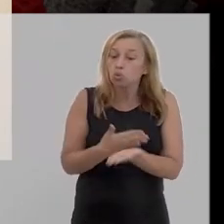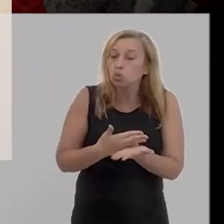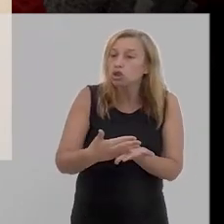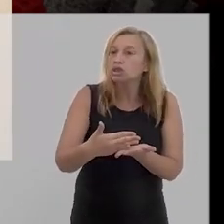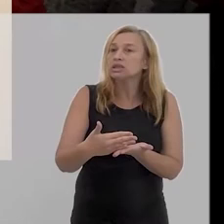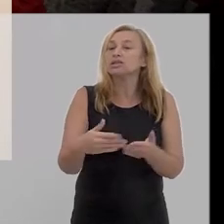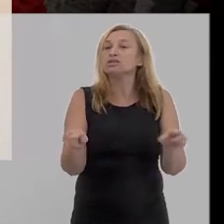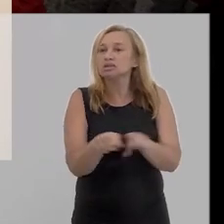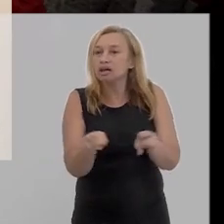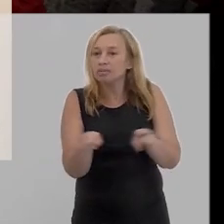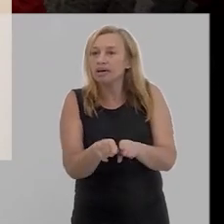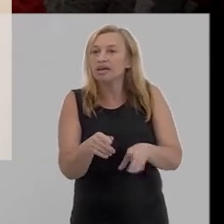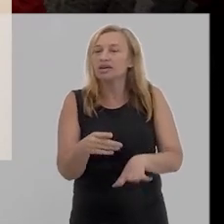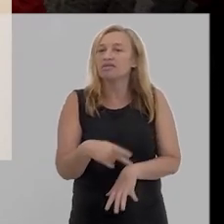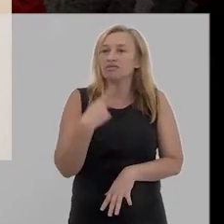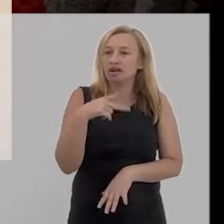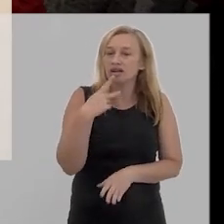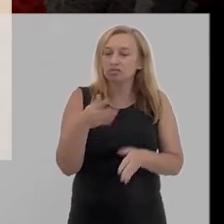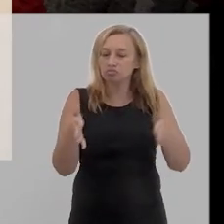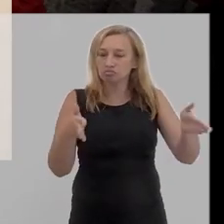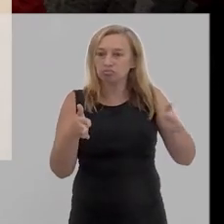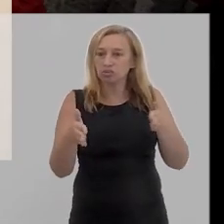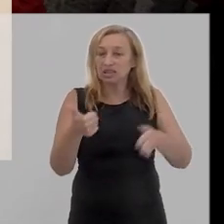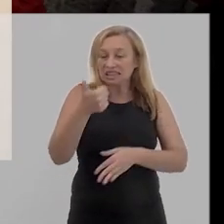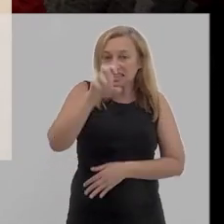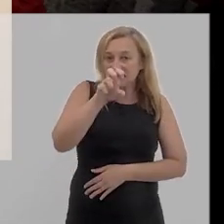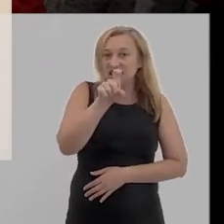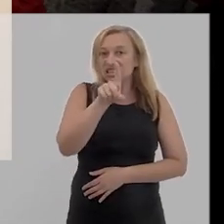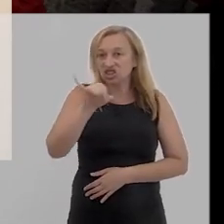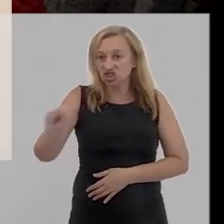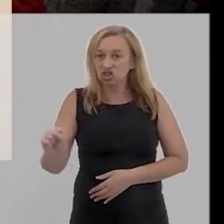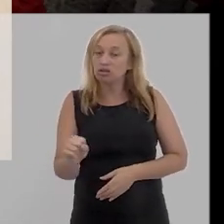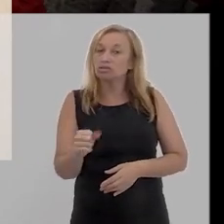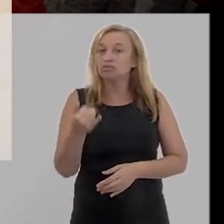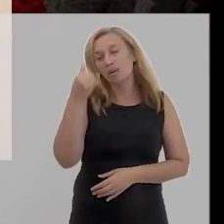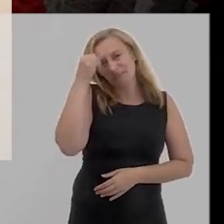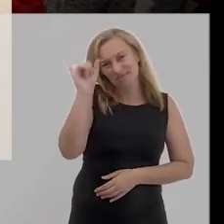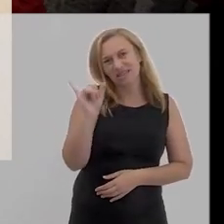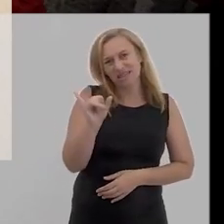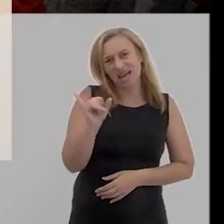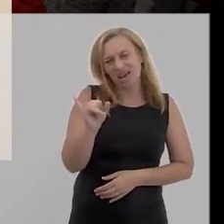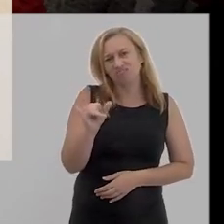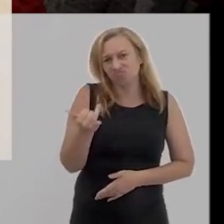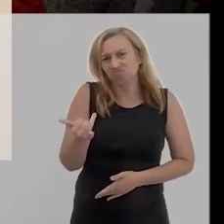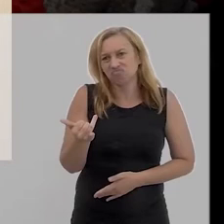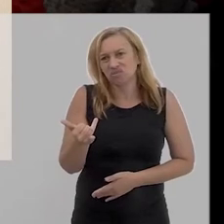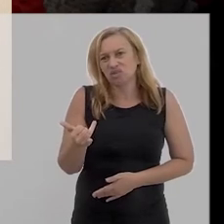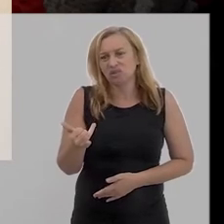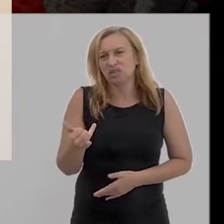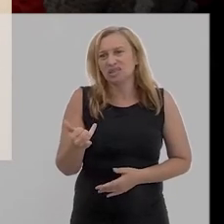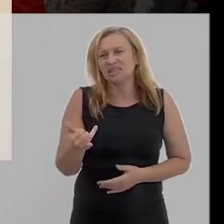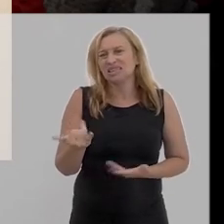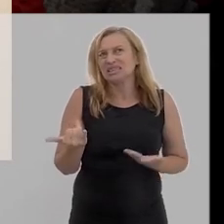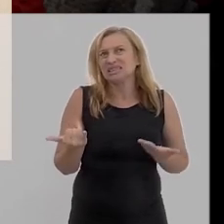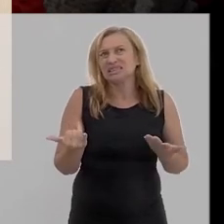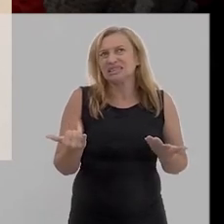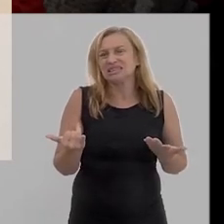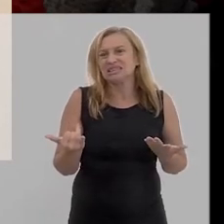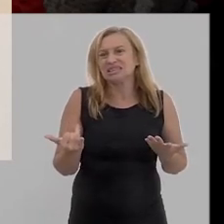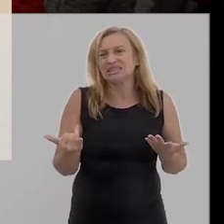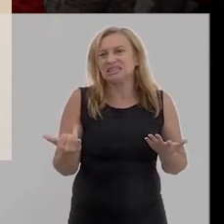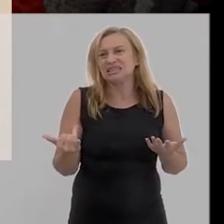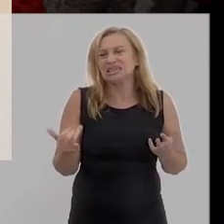No início, também recomendamos esse intervalo de 15 dias por precaução, para evitar a associação